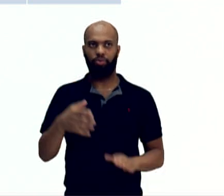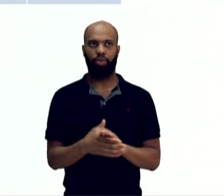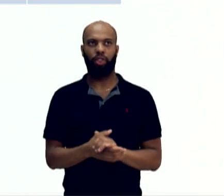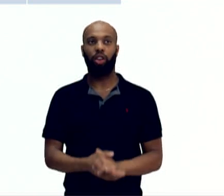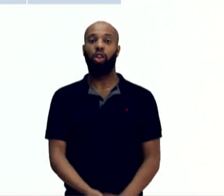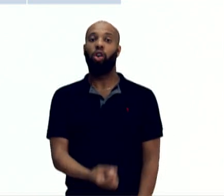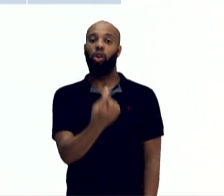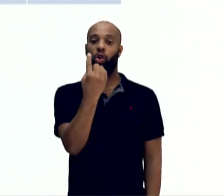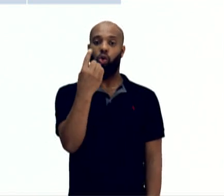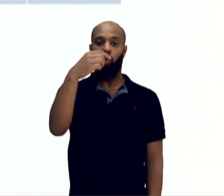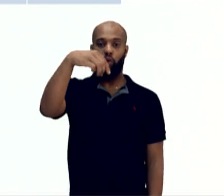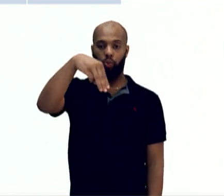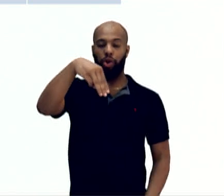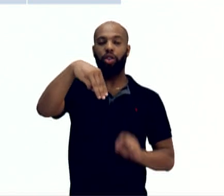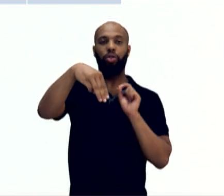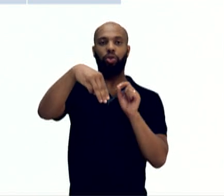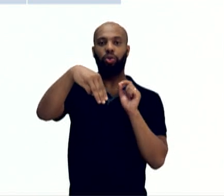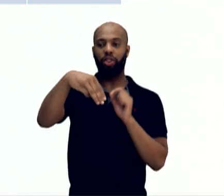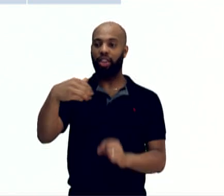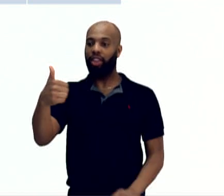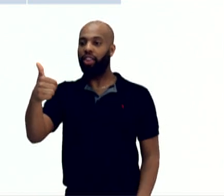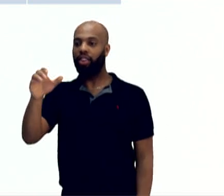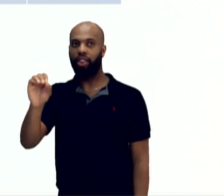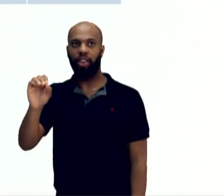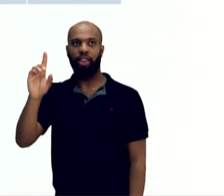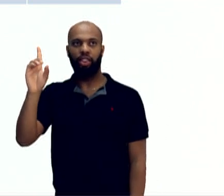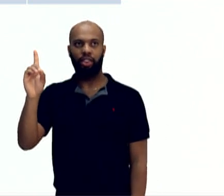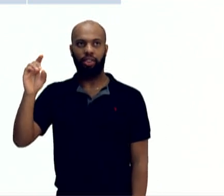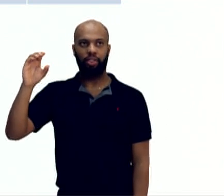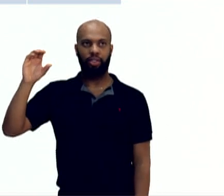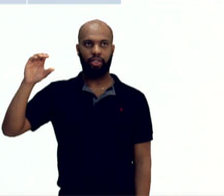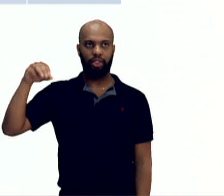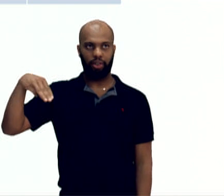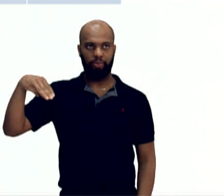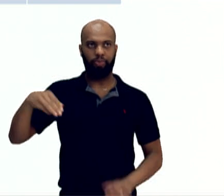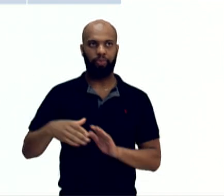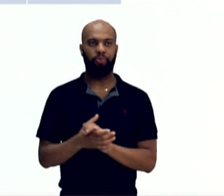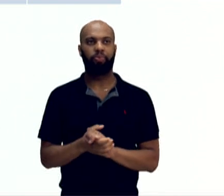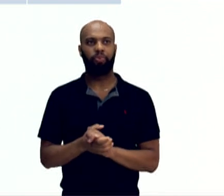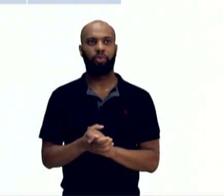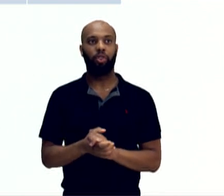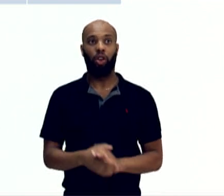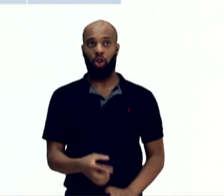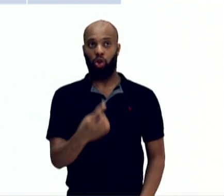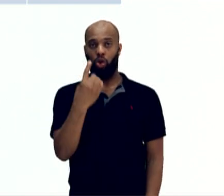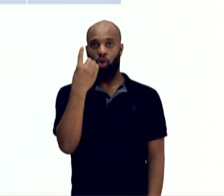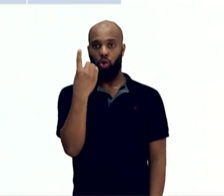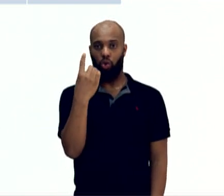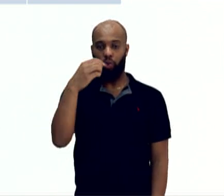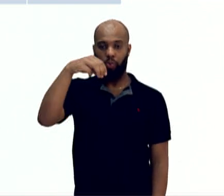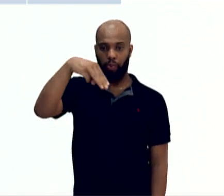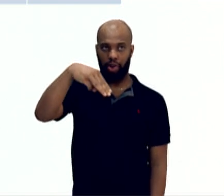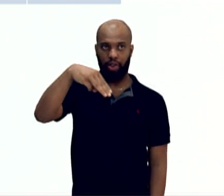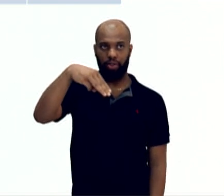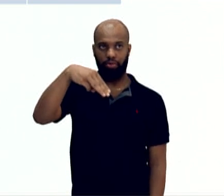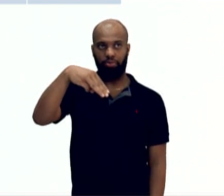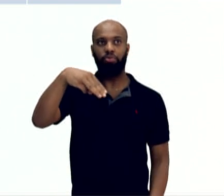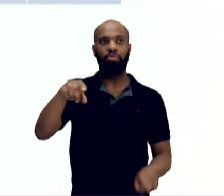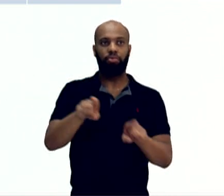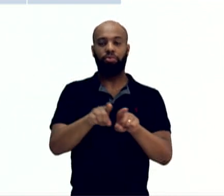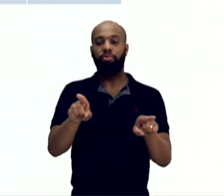metro vale 10 decímetros. Pegaram isso? 1 metro vale